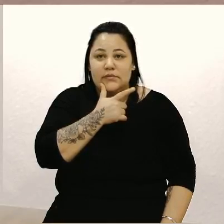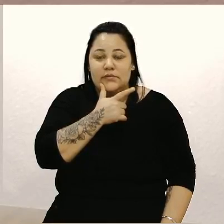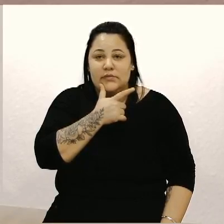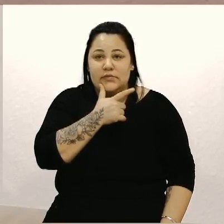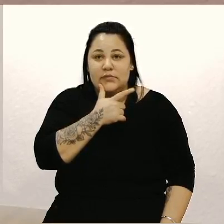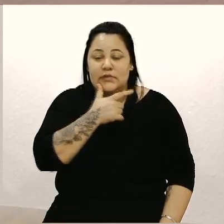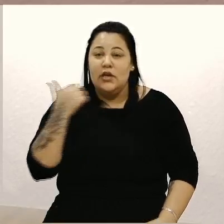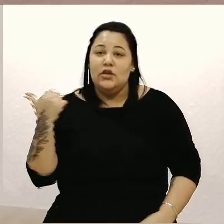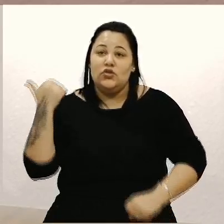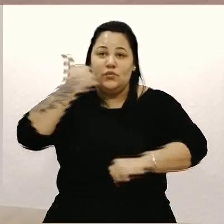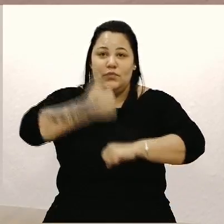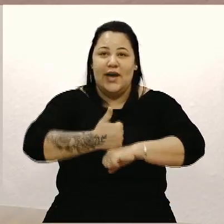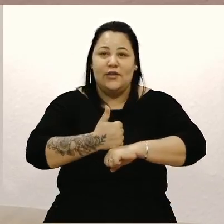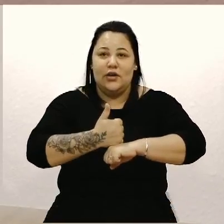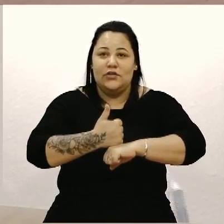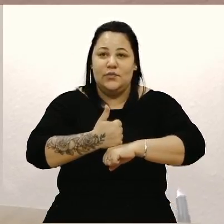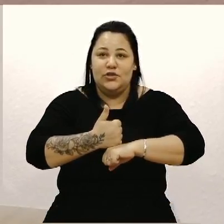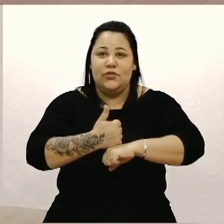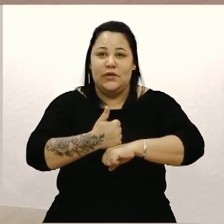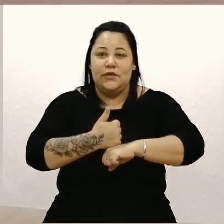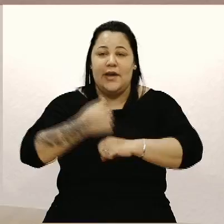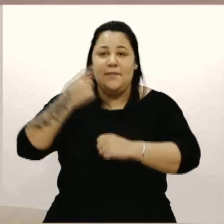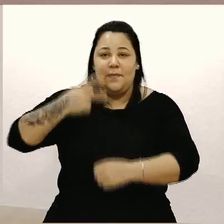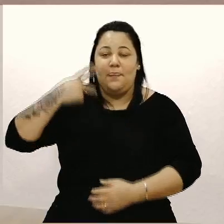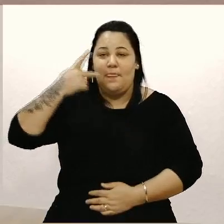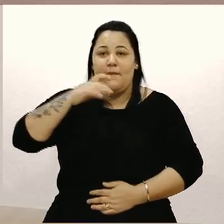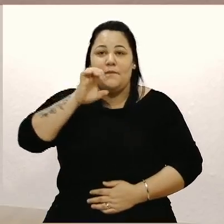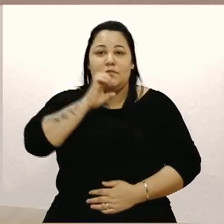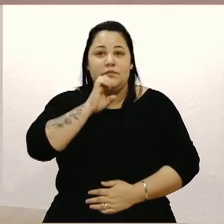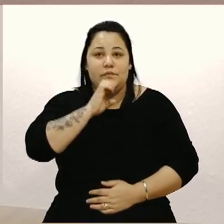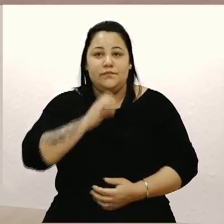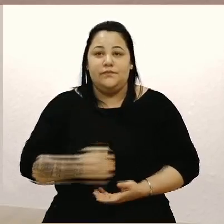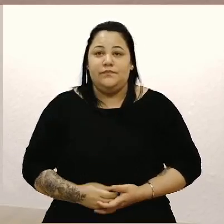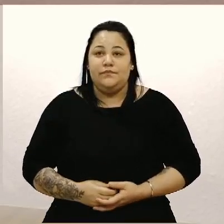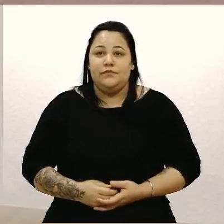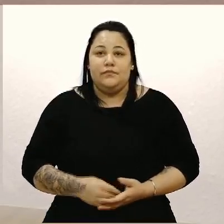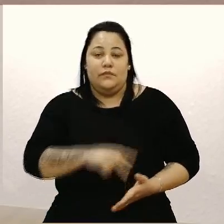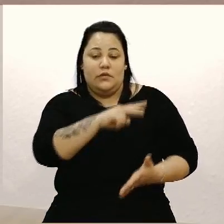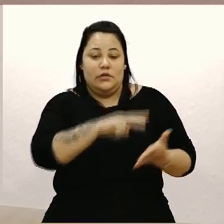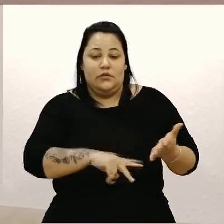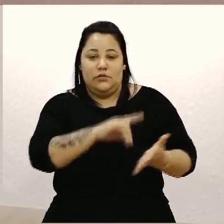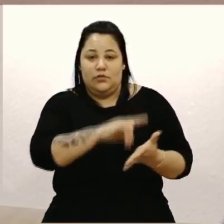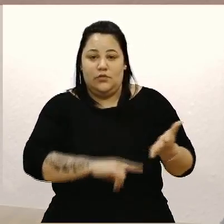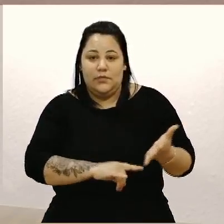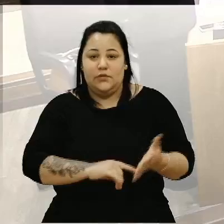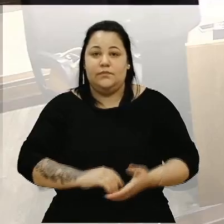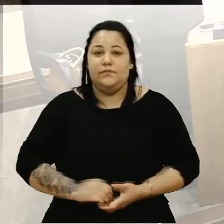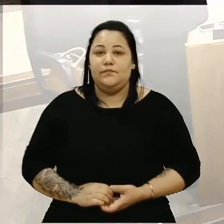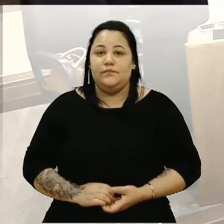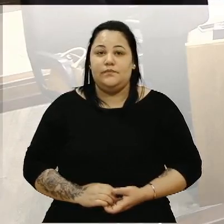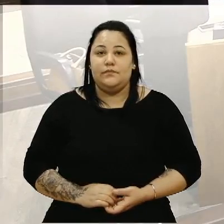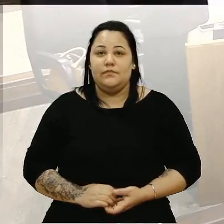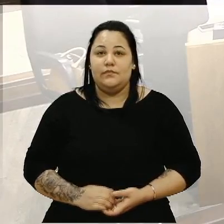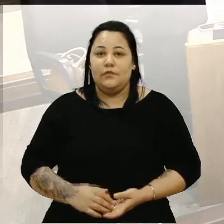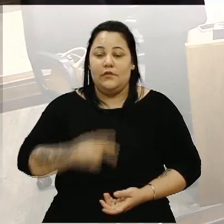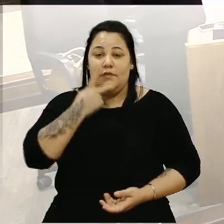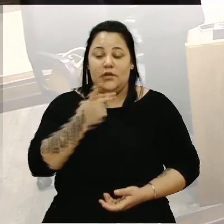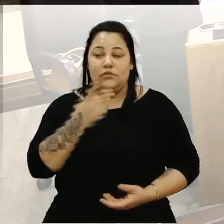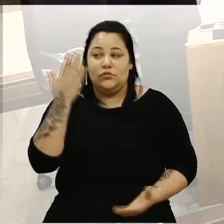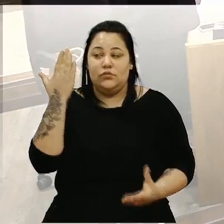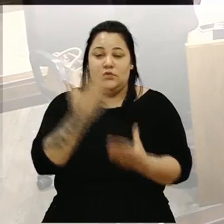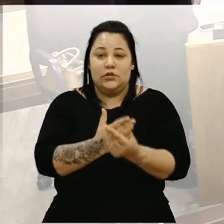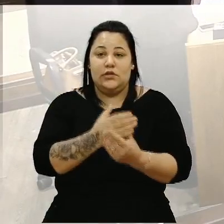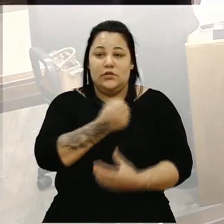Então, a DOC, vereadora Estela Balardim, para a leitura do parecer. Referente ao processo